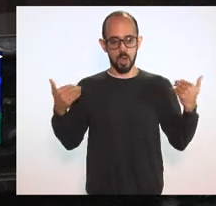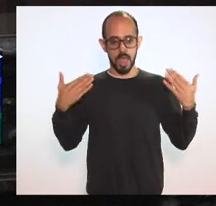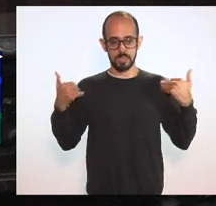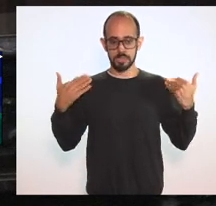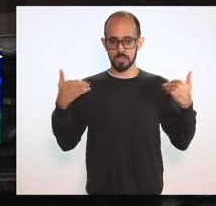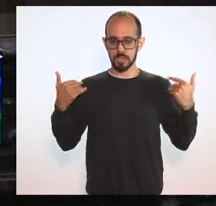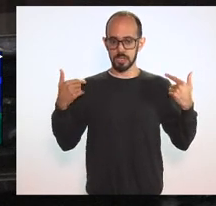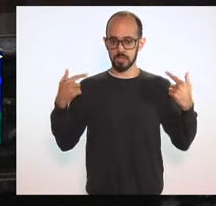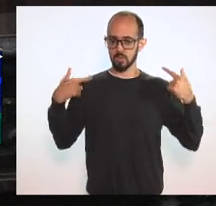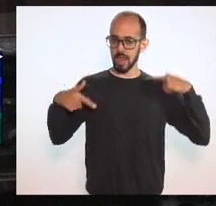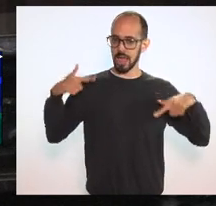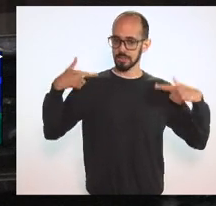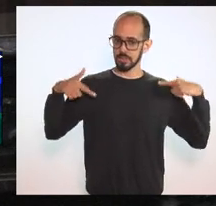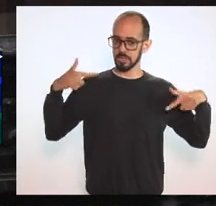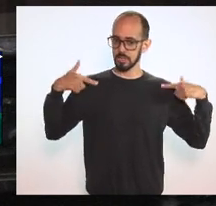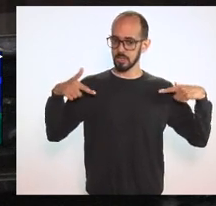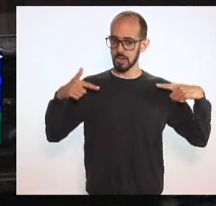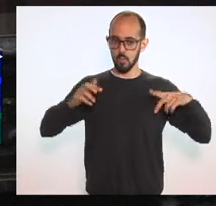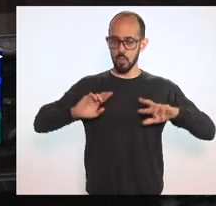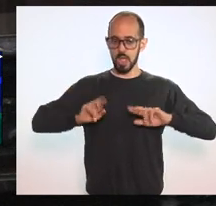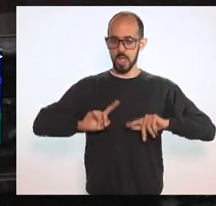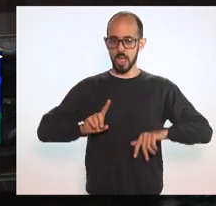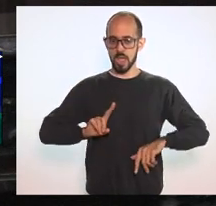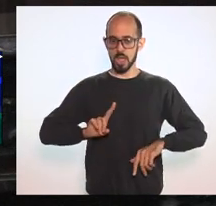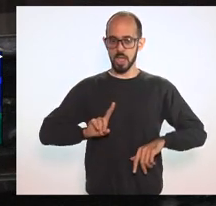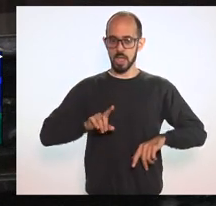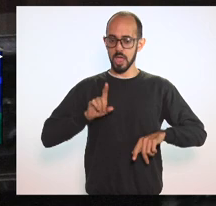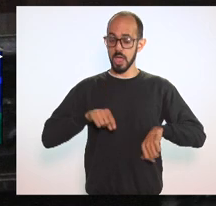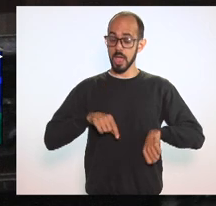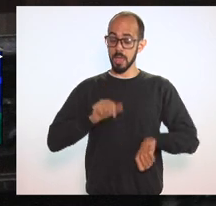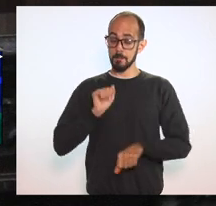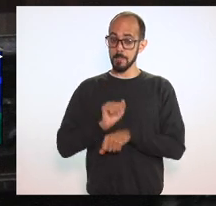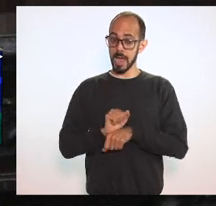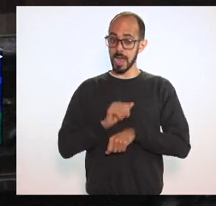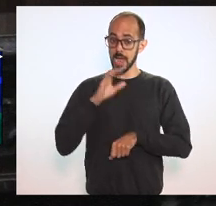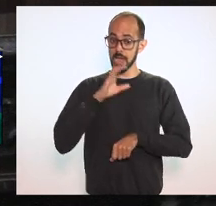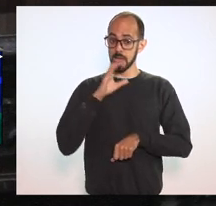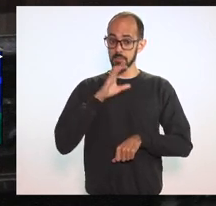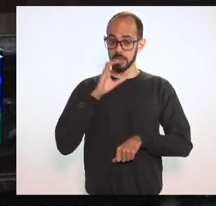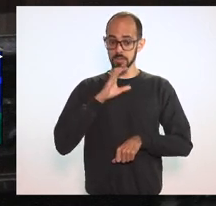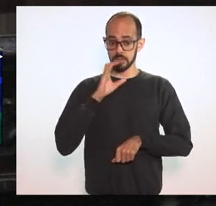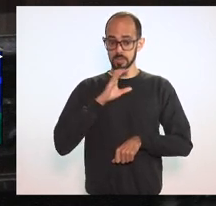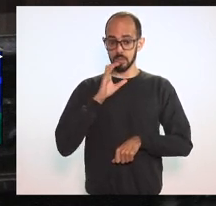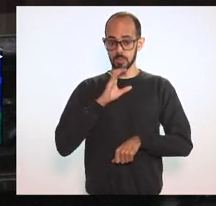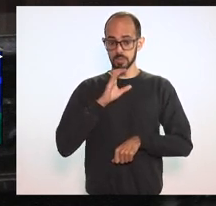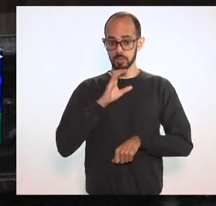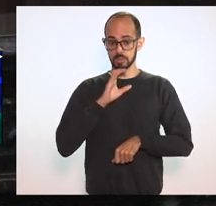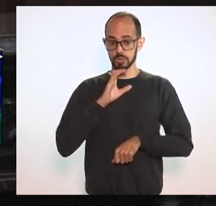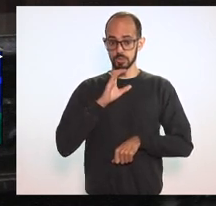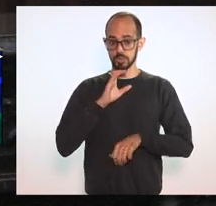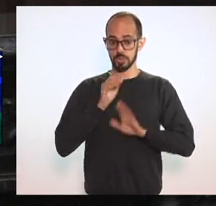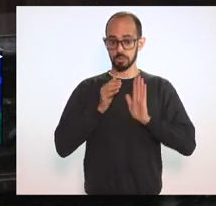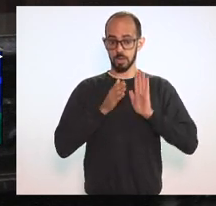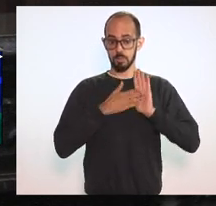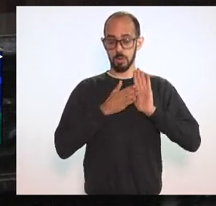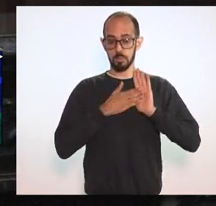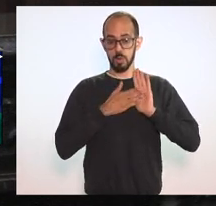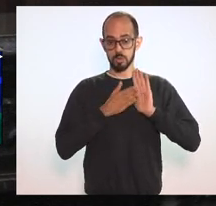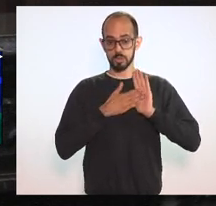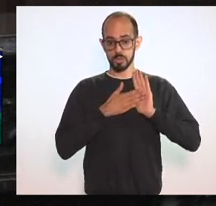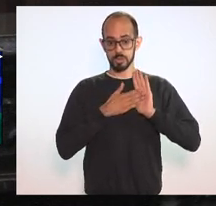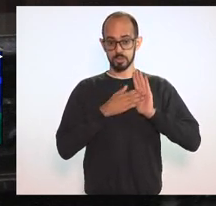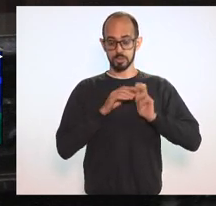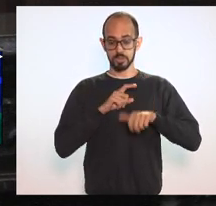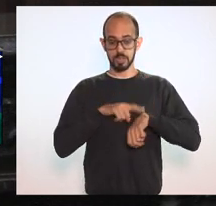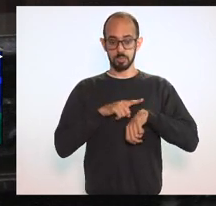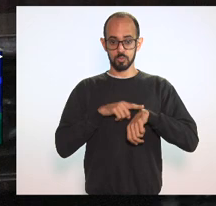isso e nós precisamos parar emergencialmente e propor que neste tempo